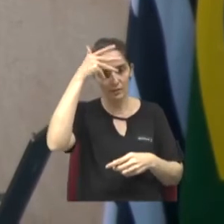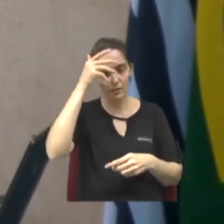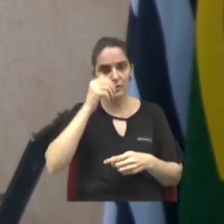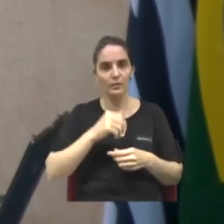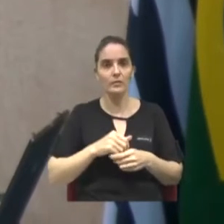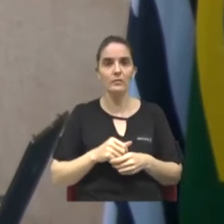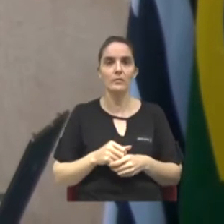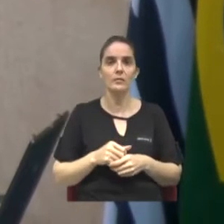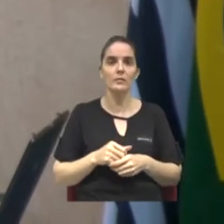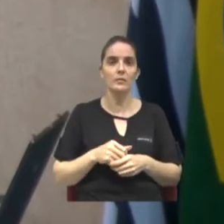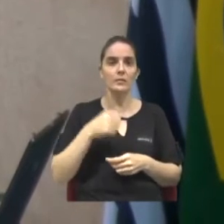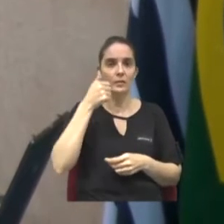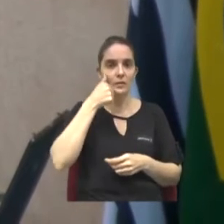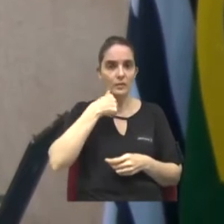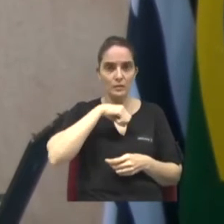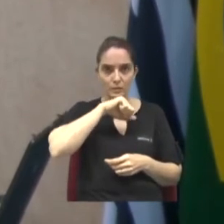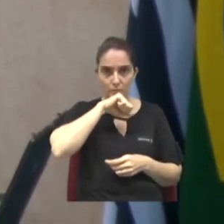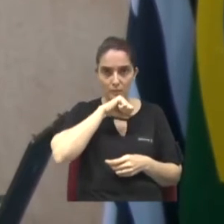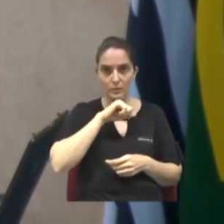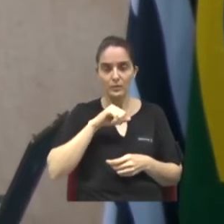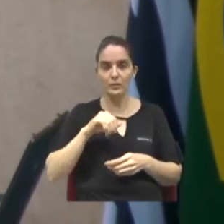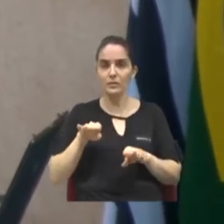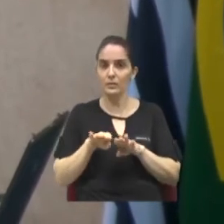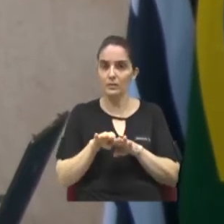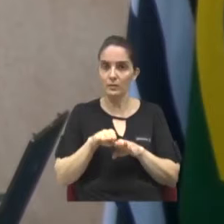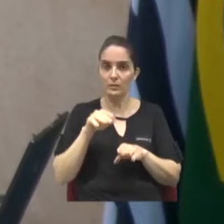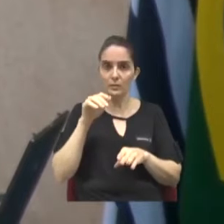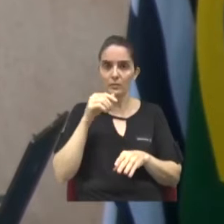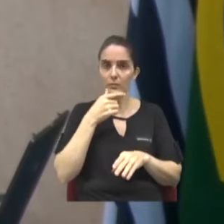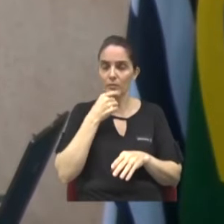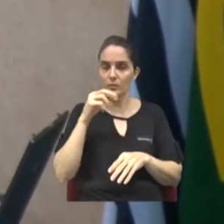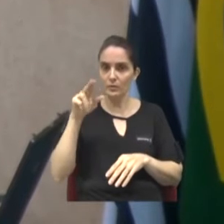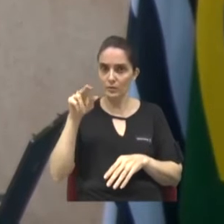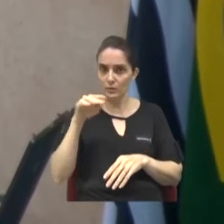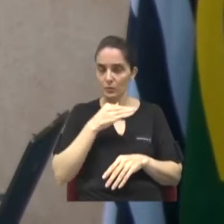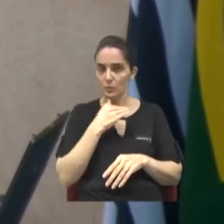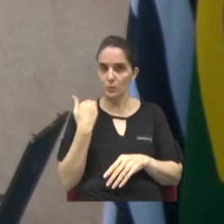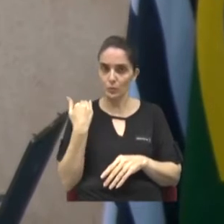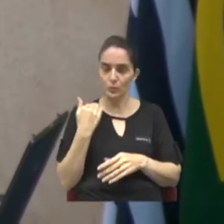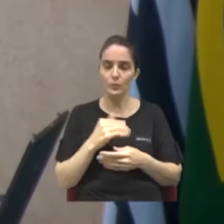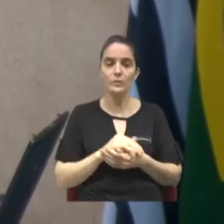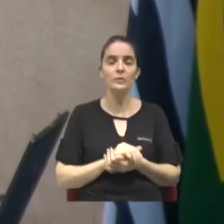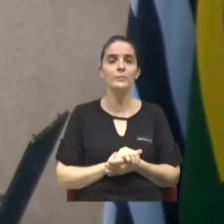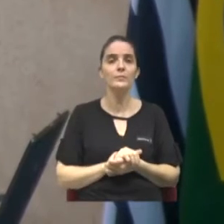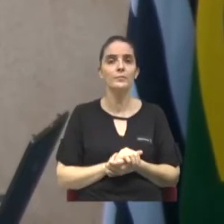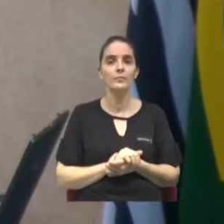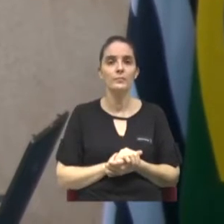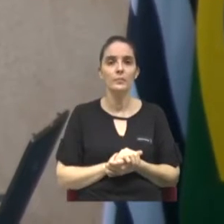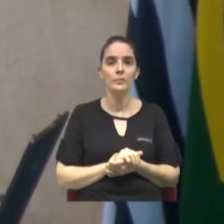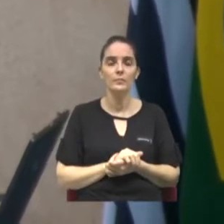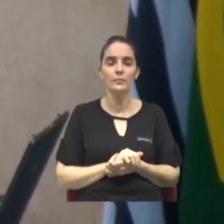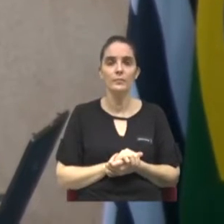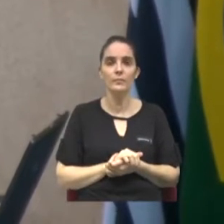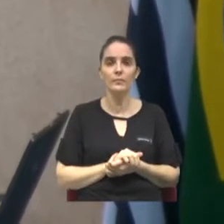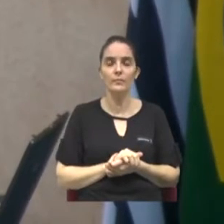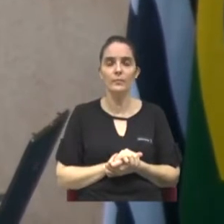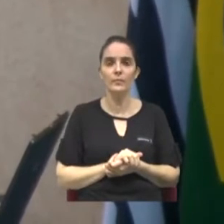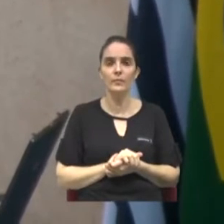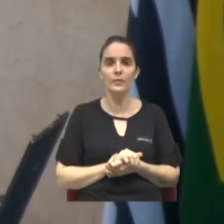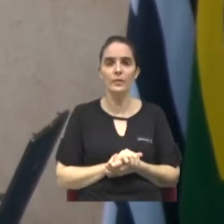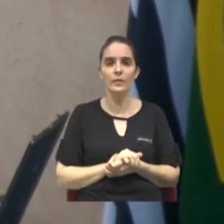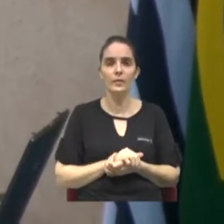semana, e principalmente aqueles assim que são relacionados a essa história, eu